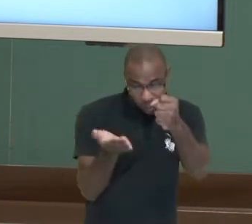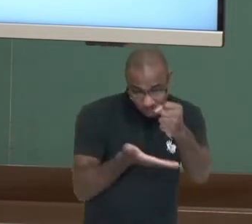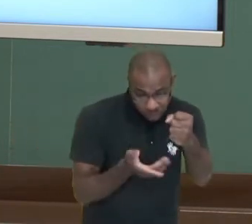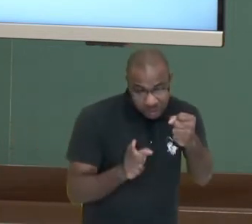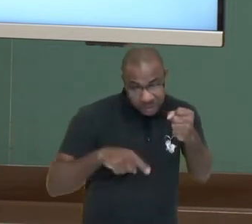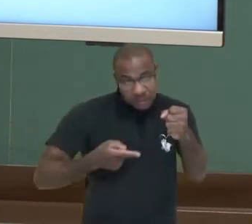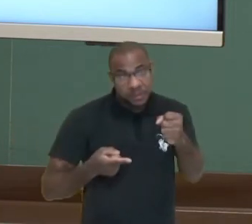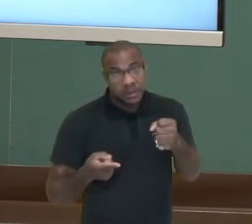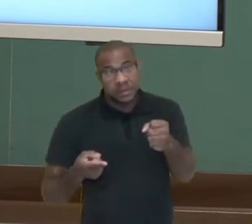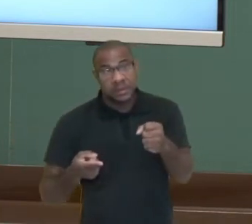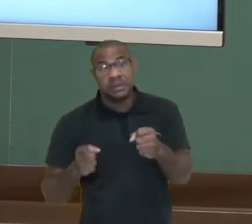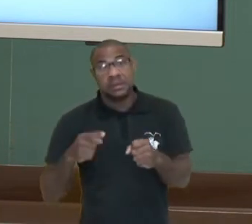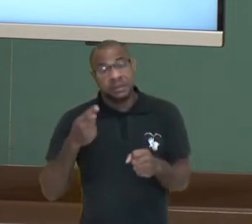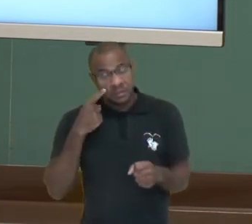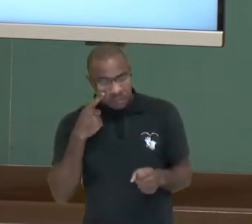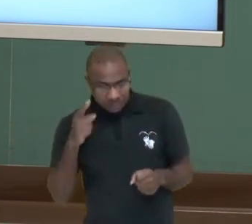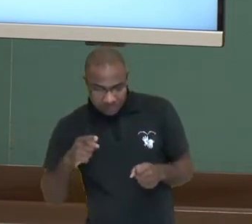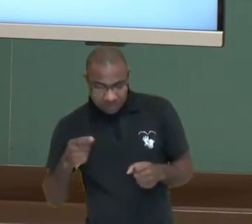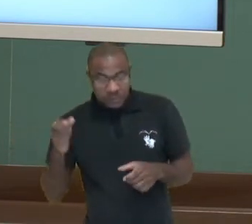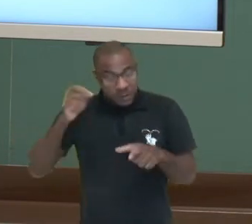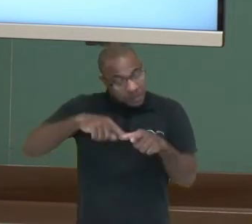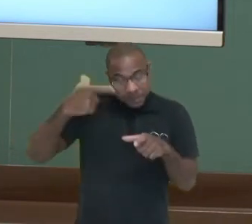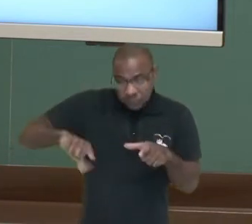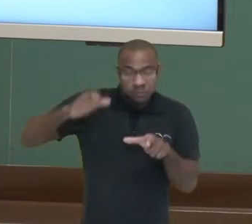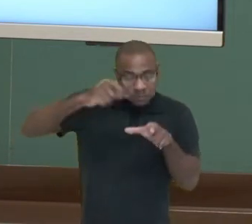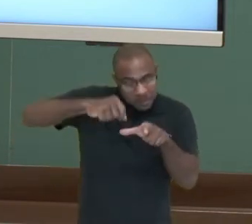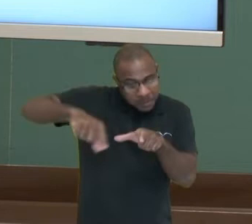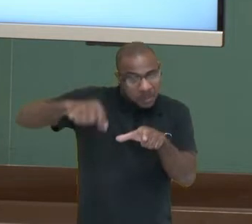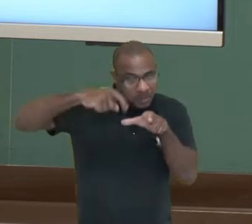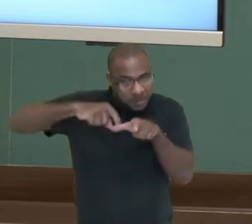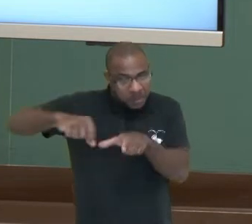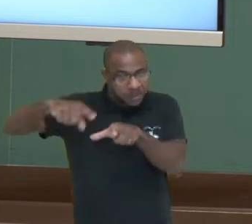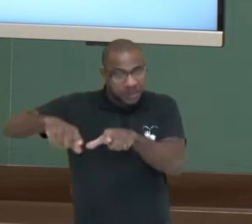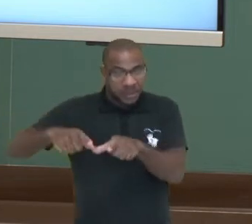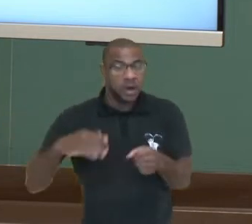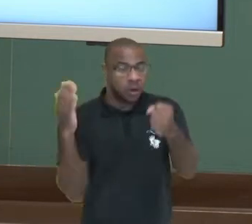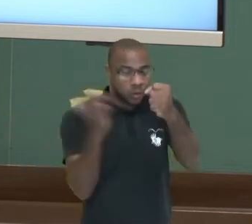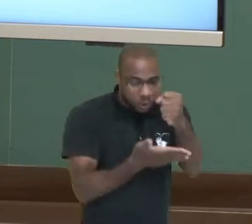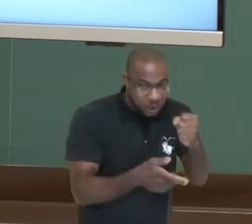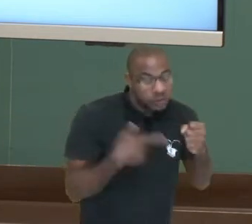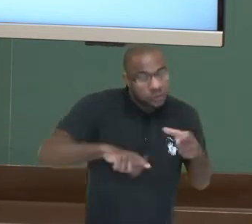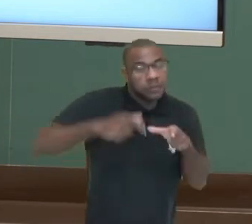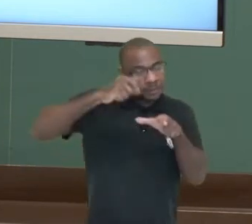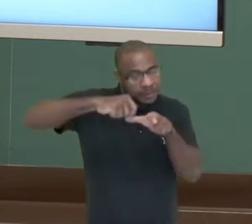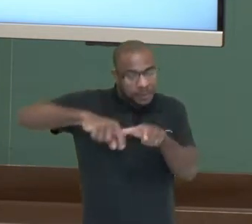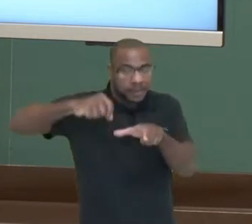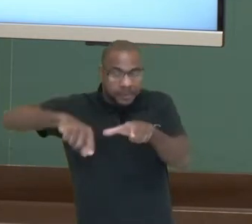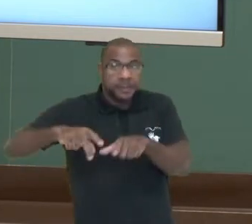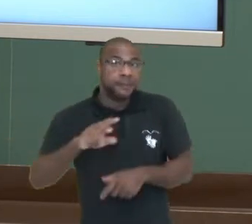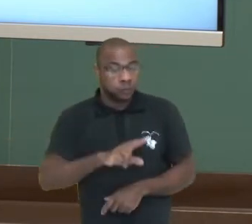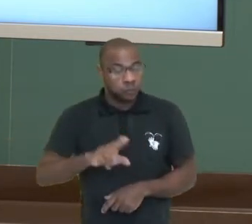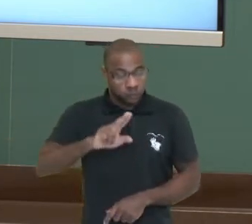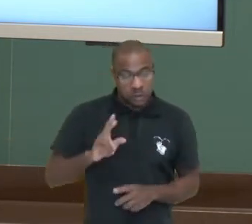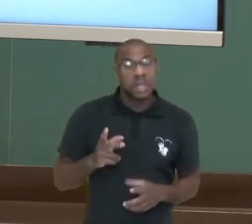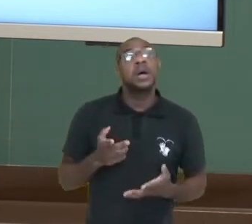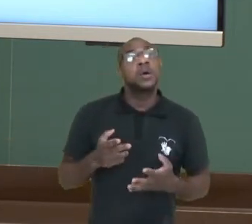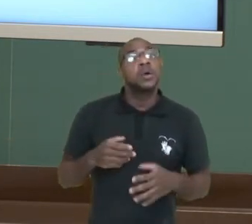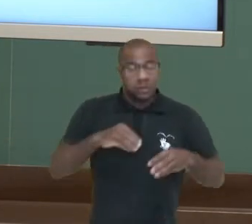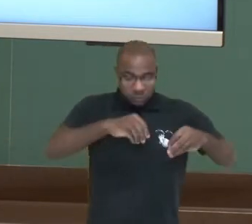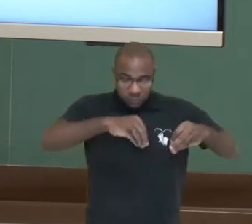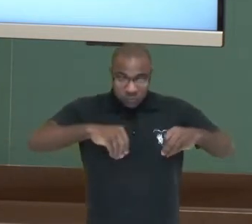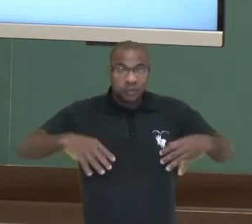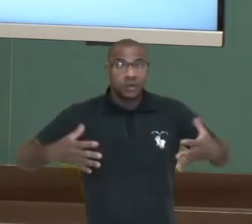e depois, na medida que está colhendo, já vai plantando novamente, segundo aí, né, os pesquisadores do solo, esse seria o